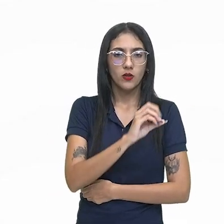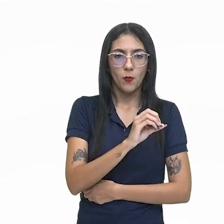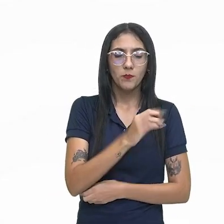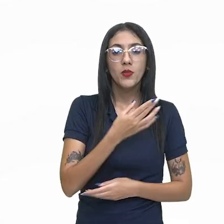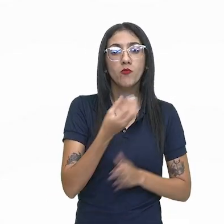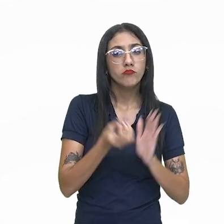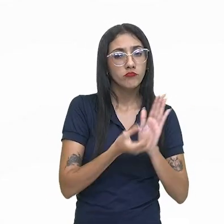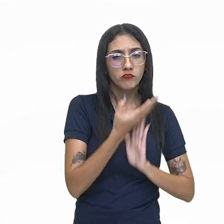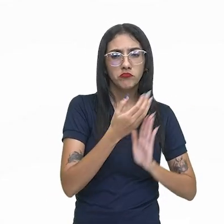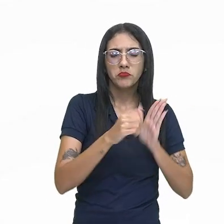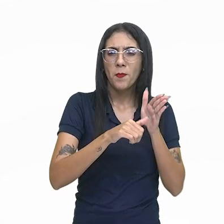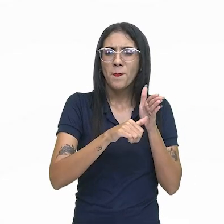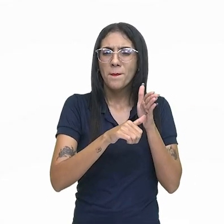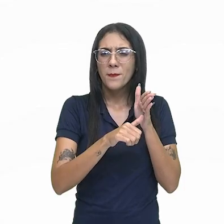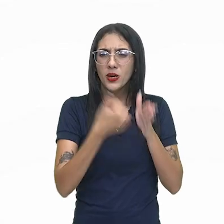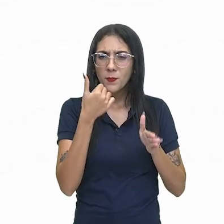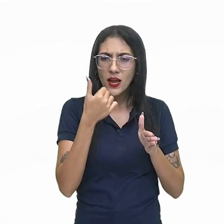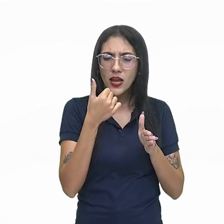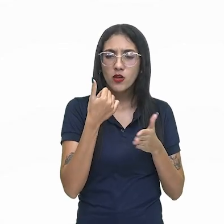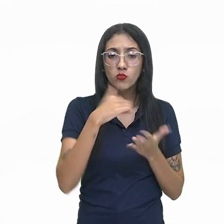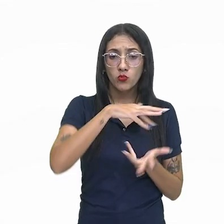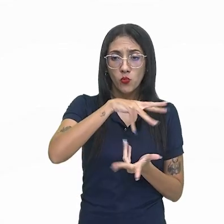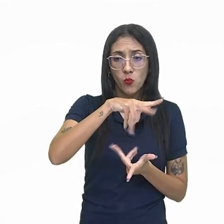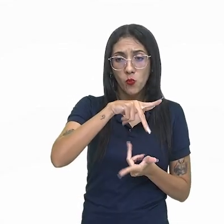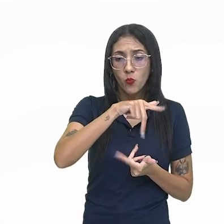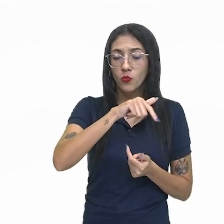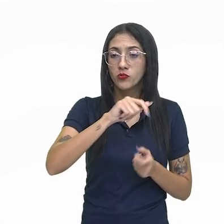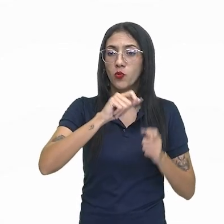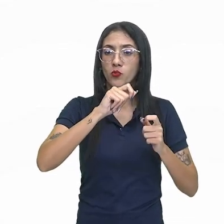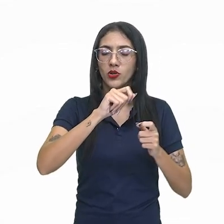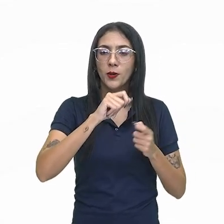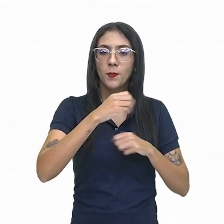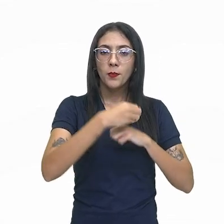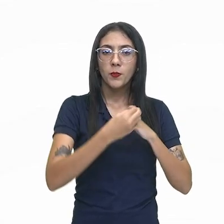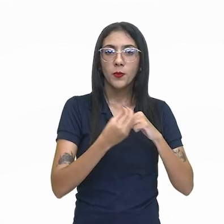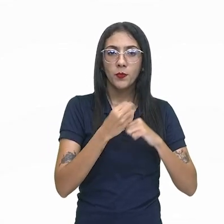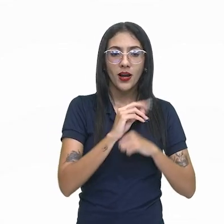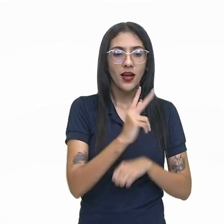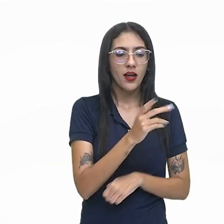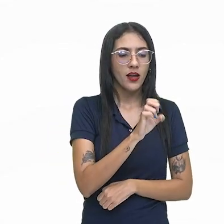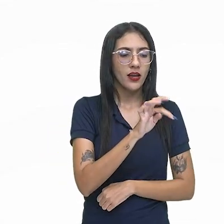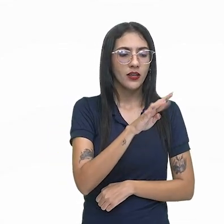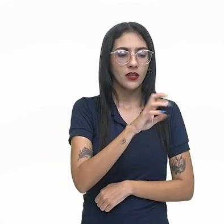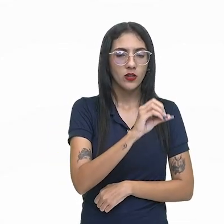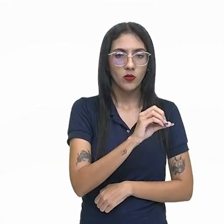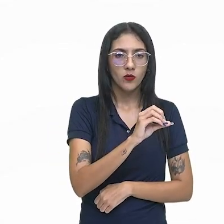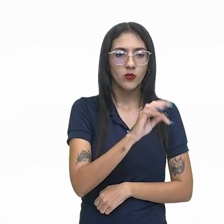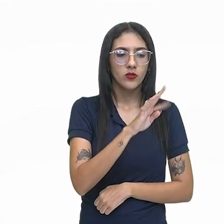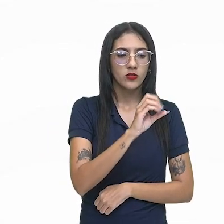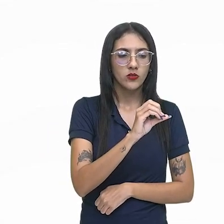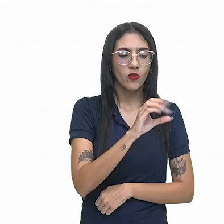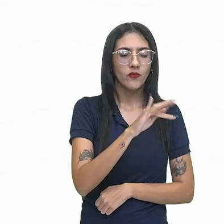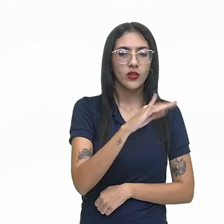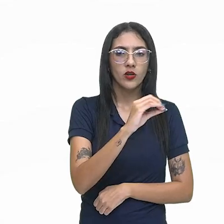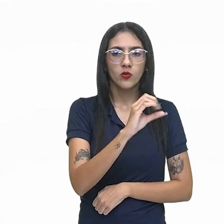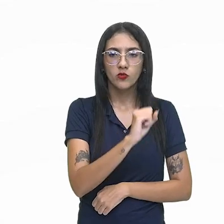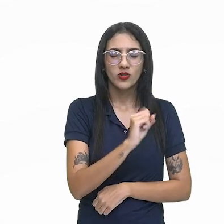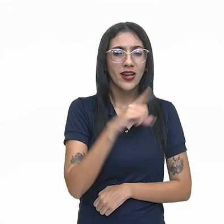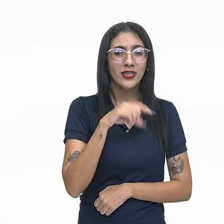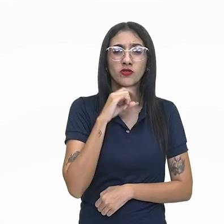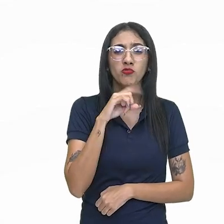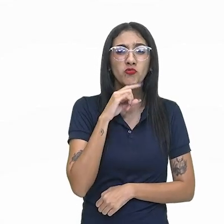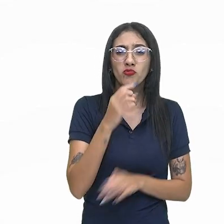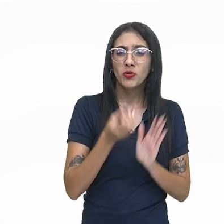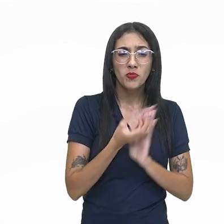primeiros seres vivos que surgiam do planeta eram organismos heterotróficos, né, organismos que não conseguiam produzir